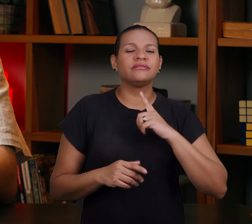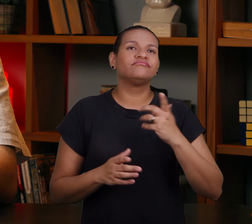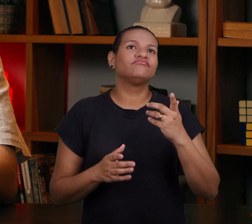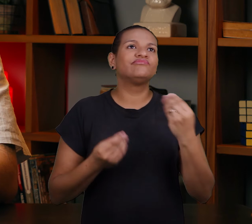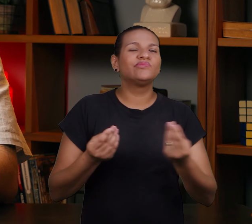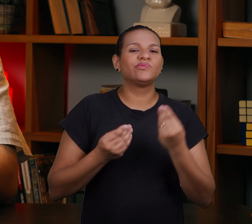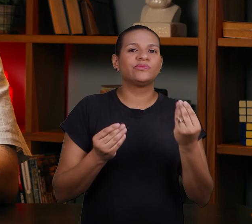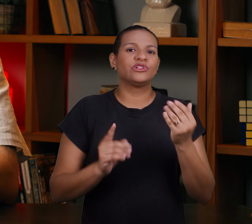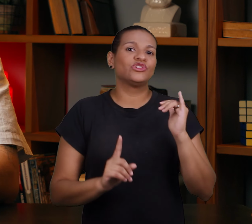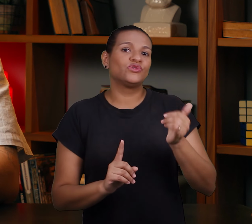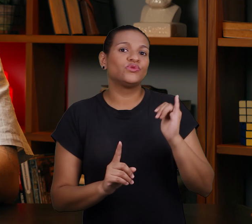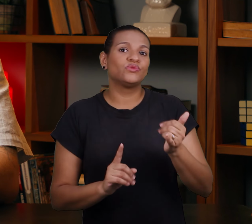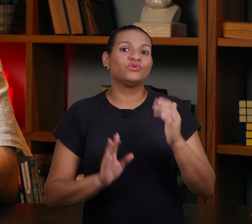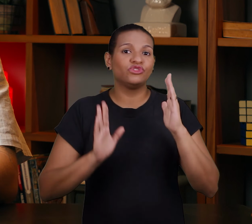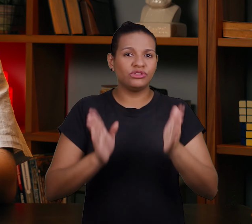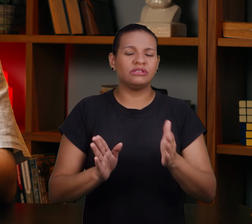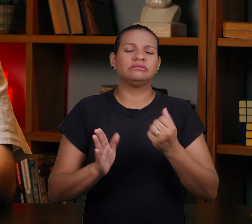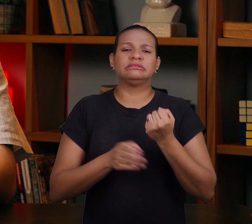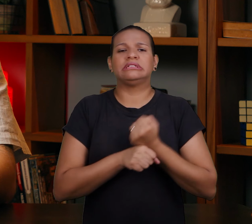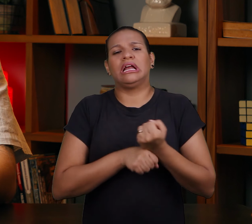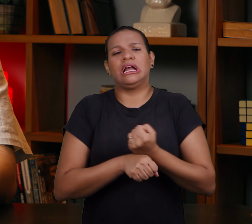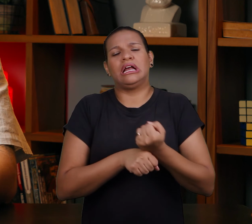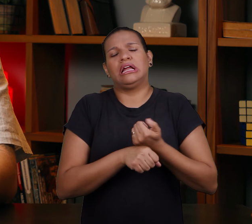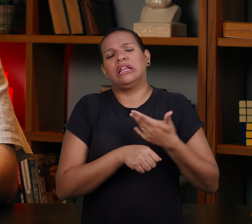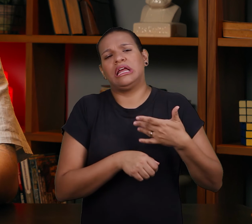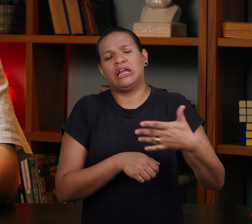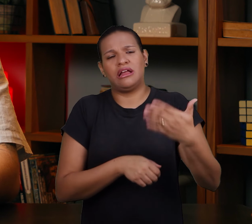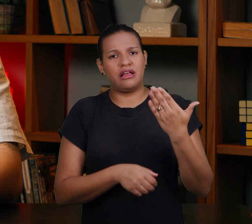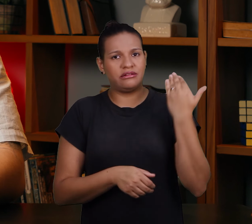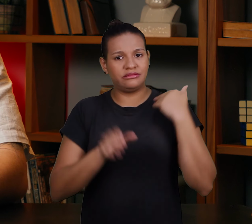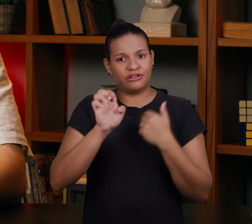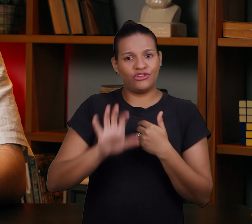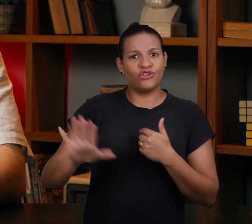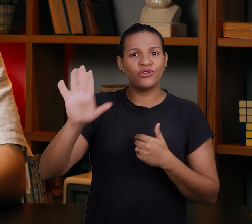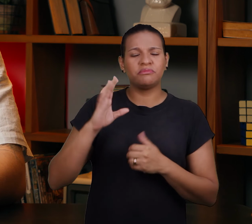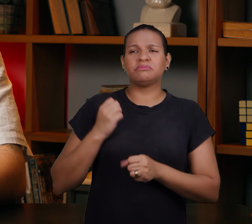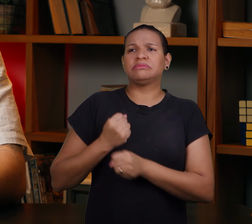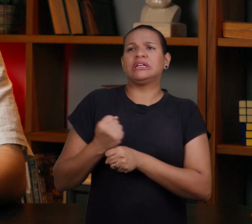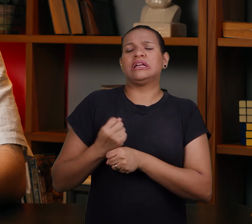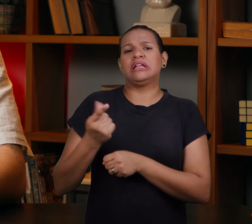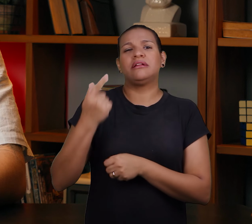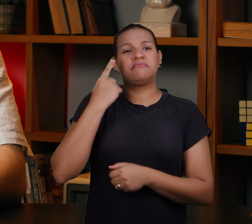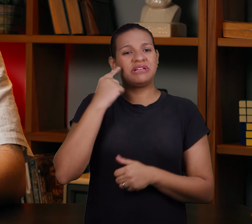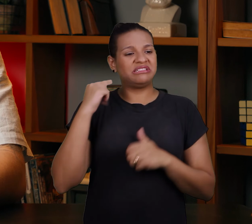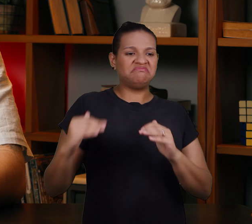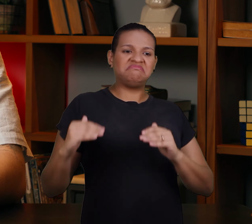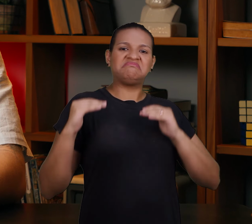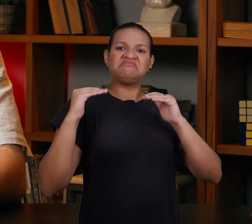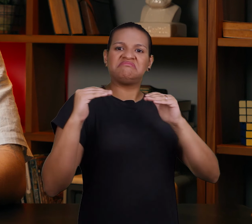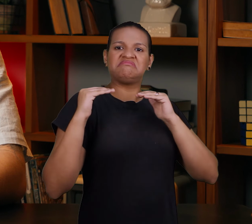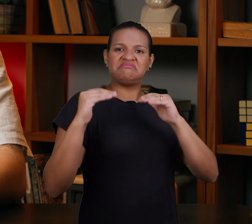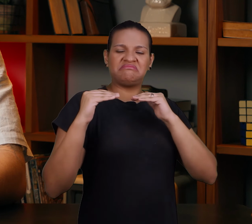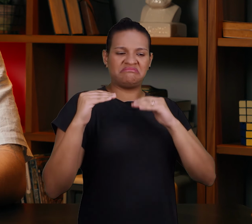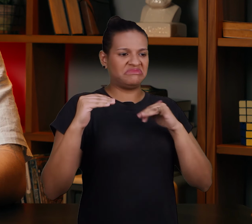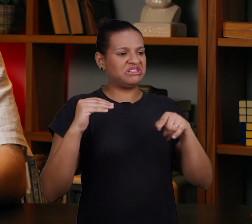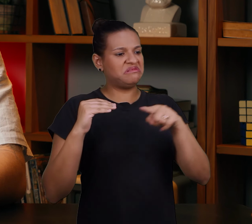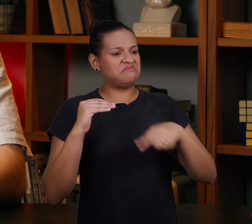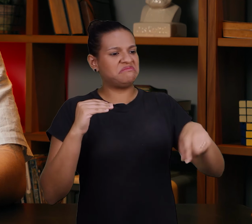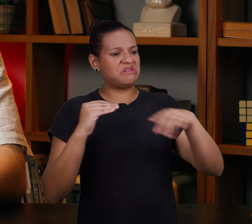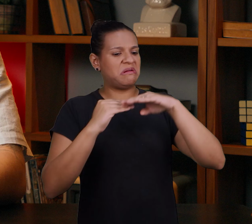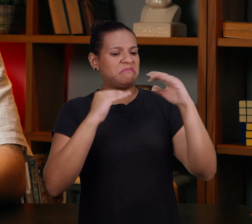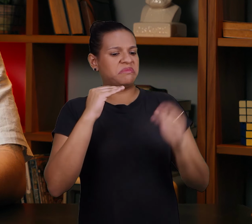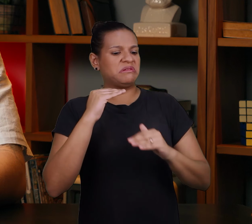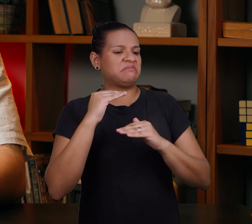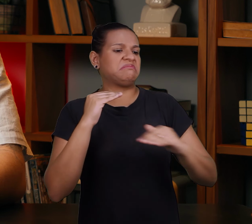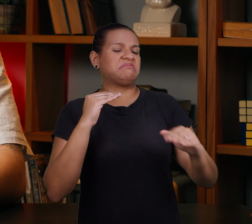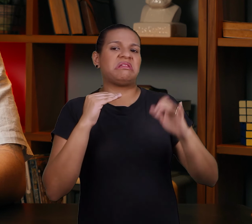ideia de que é um discurso que domina. Durante séculos, os europeus se entendiam como o auge da civilização, e tudo aquilo que não seguiam